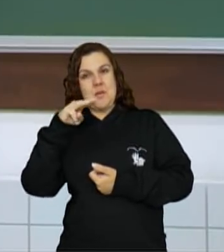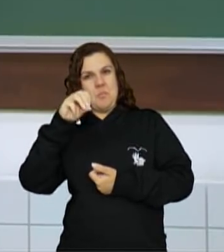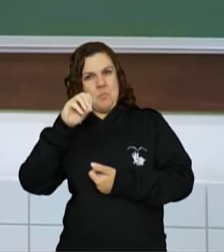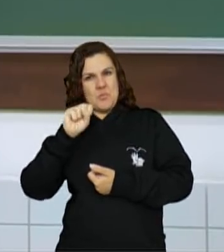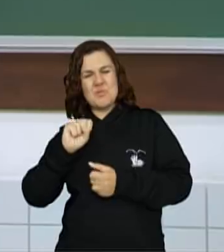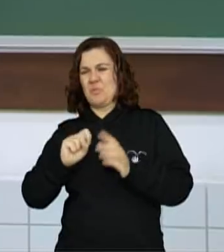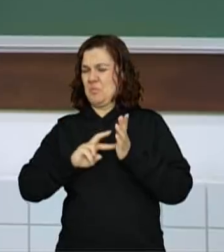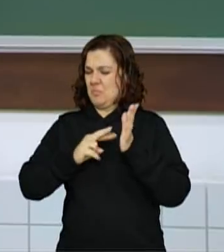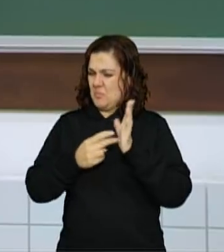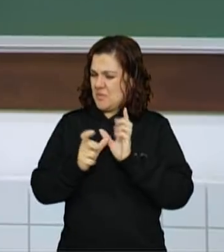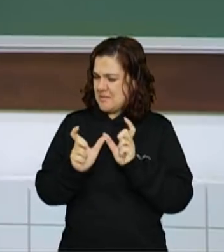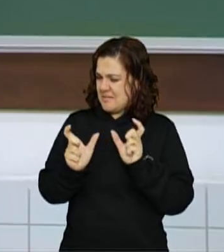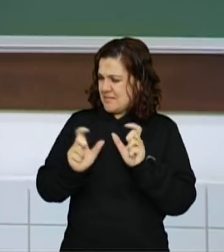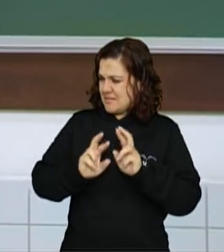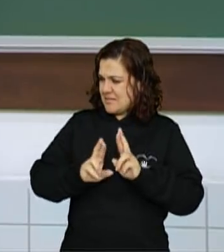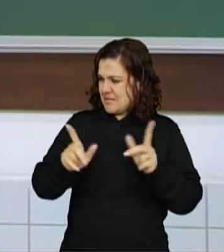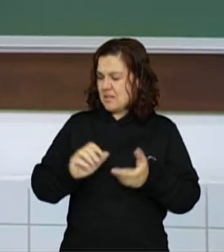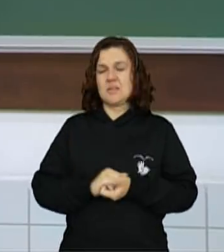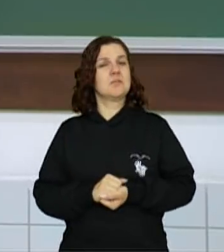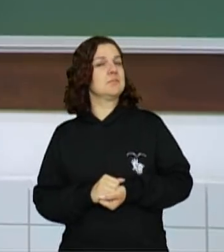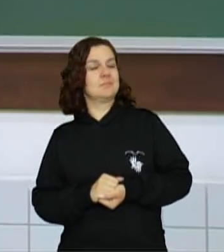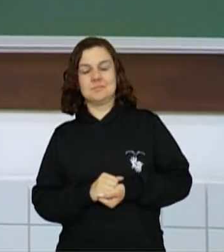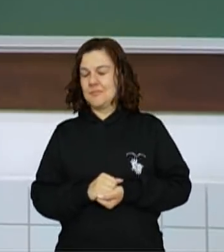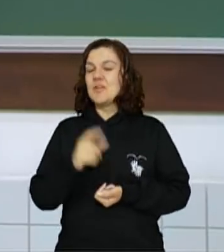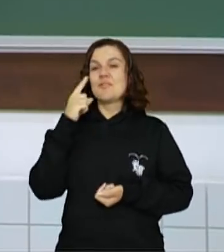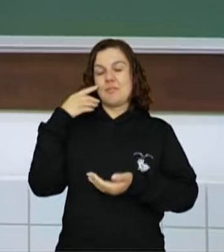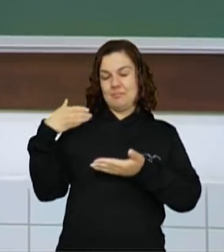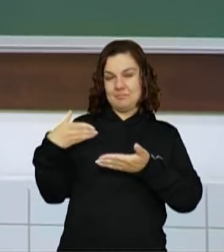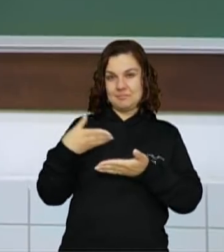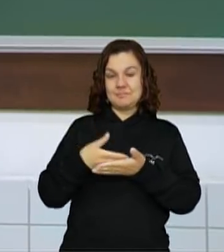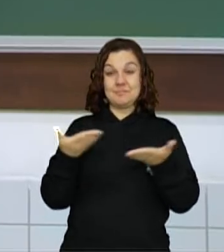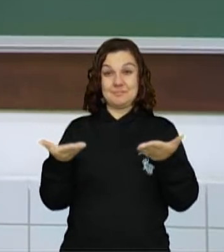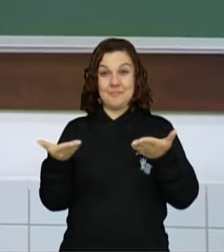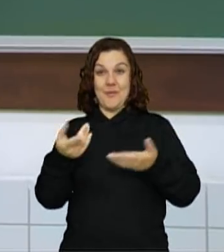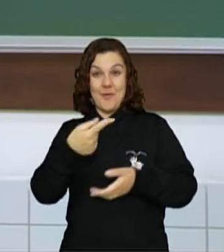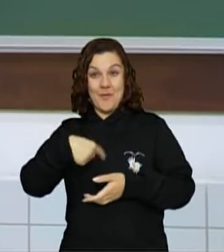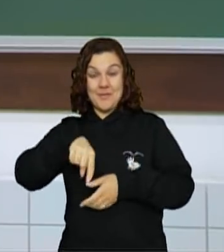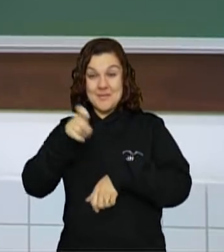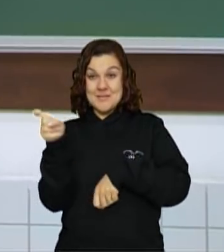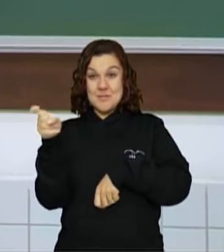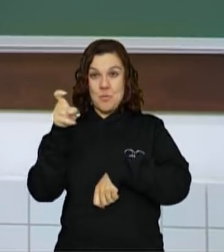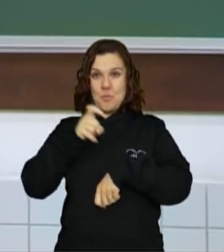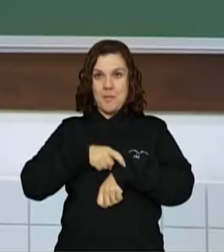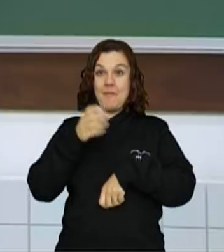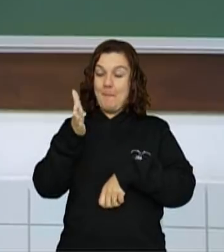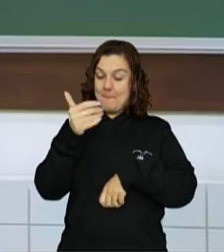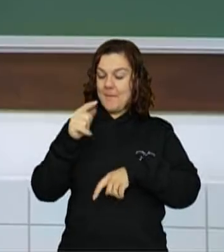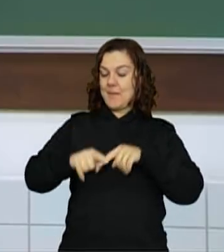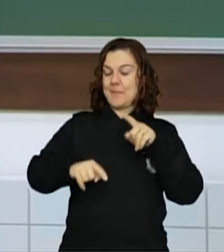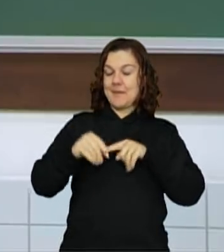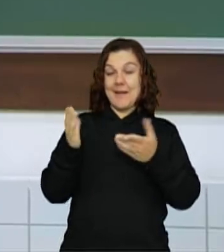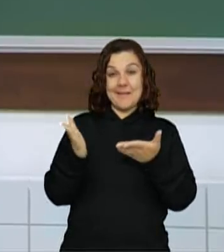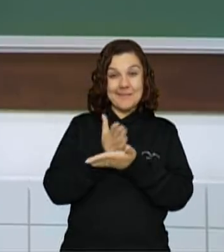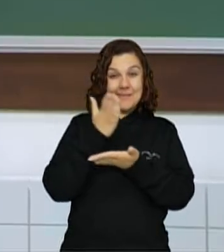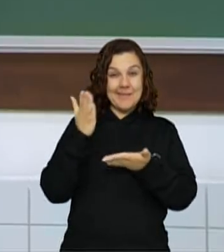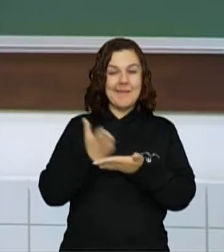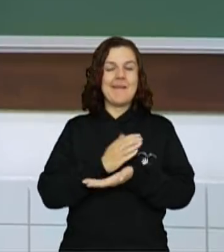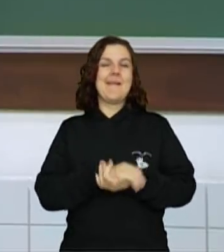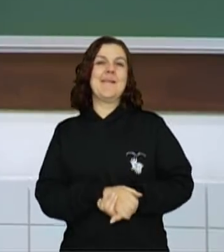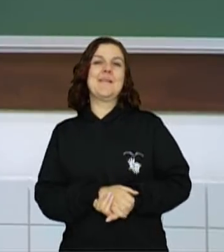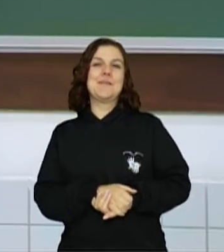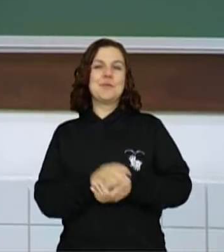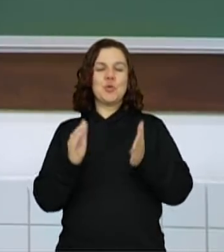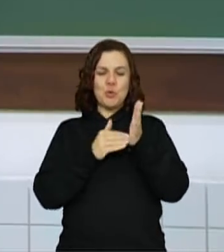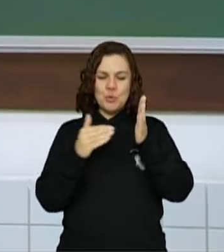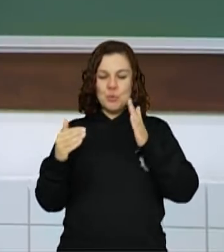professora. Mas já veremos isso na aula agora, nesse momento. Pega o seu material, o seu caderno